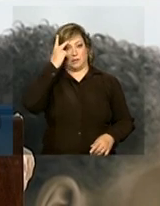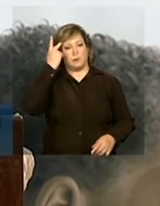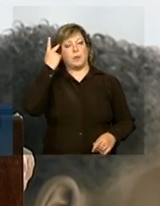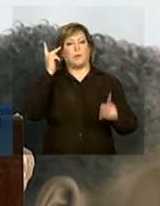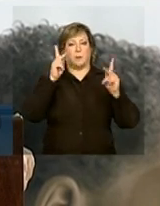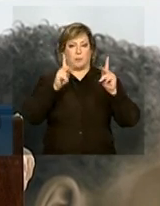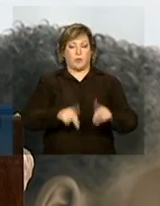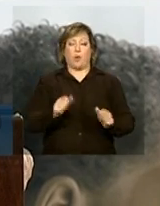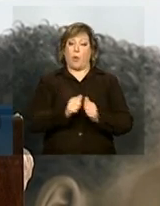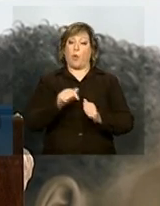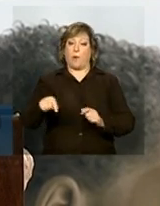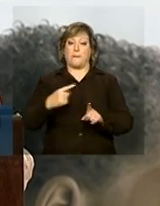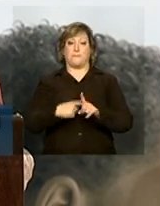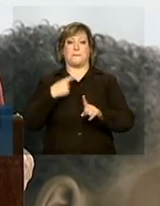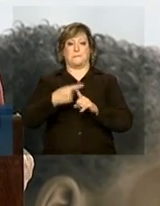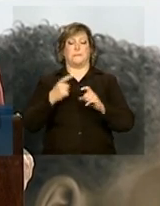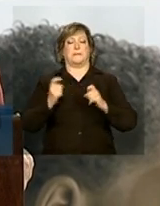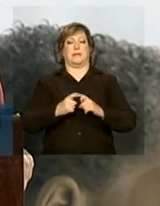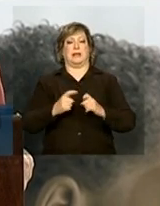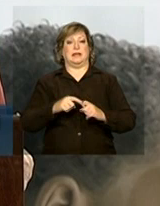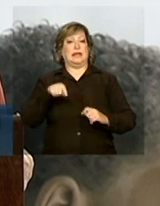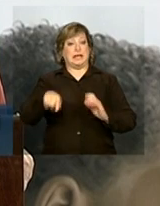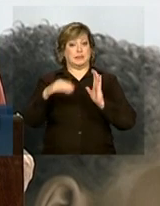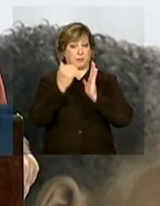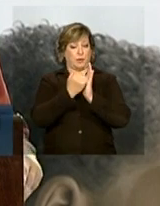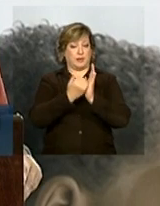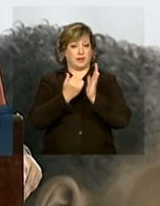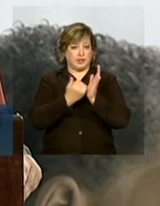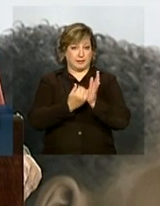médicos. Esse programa